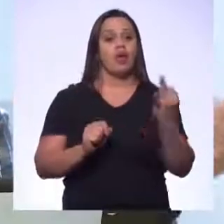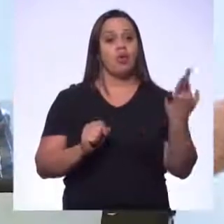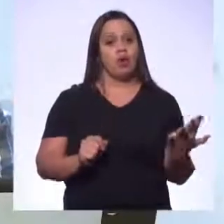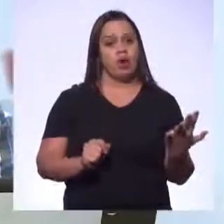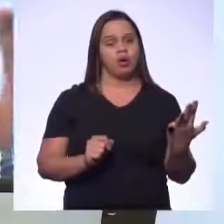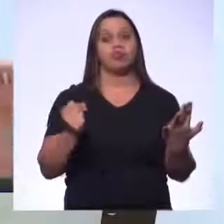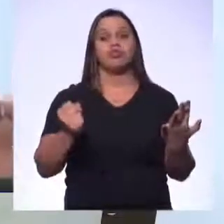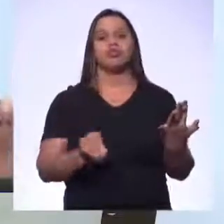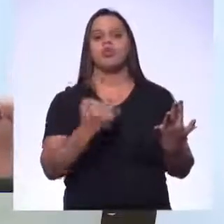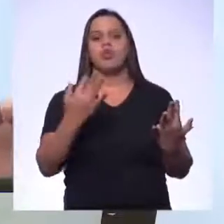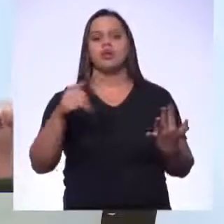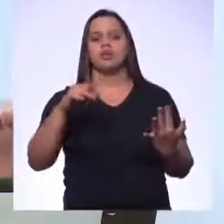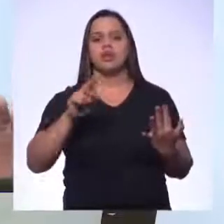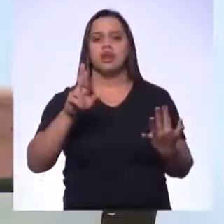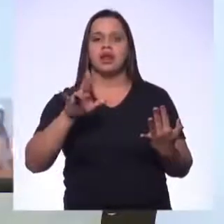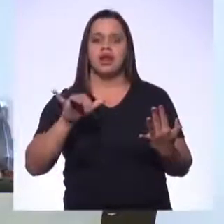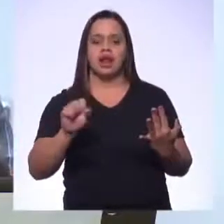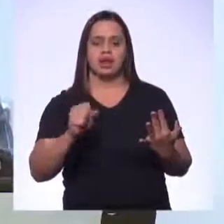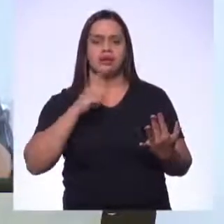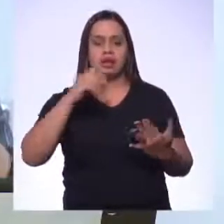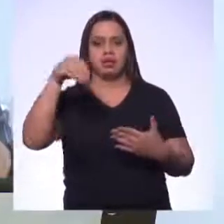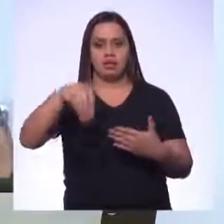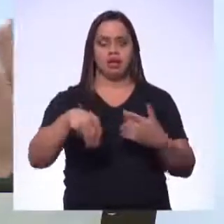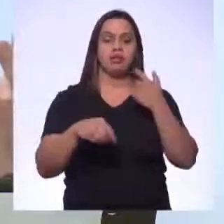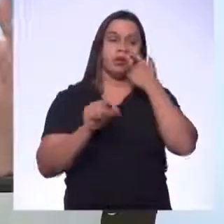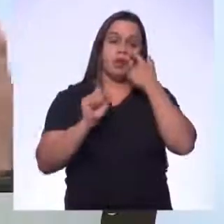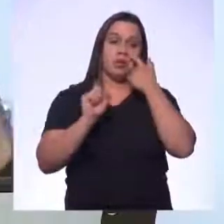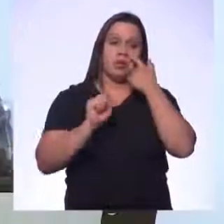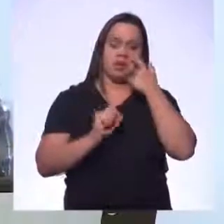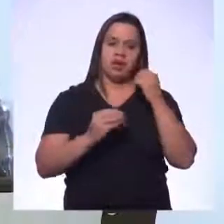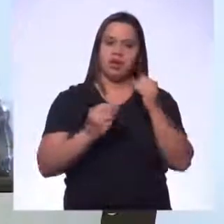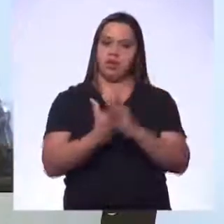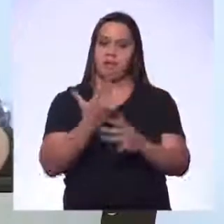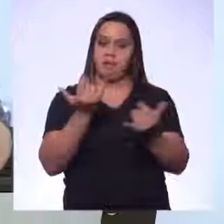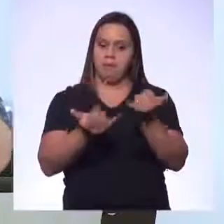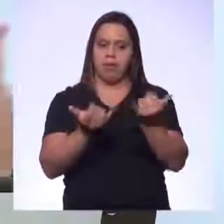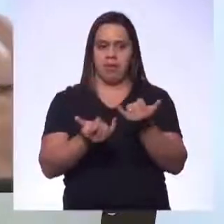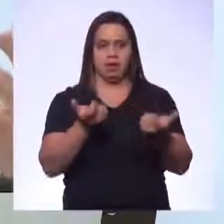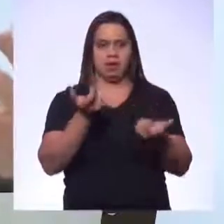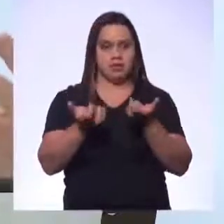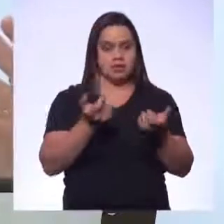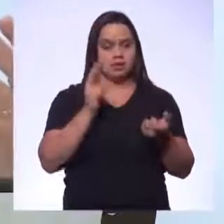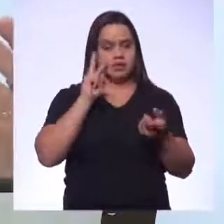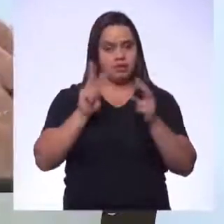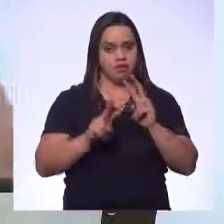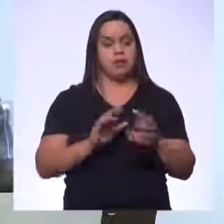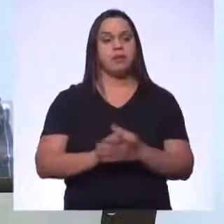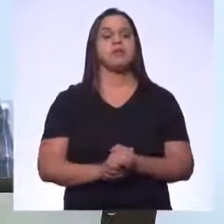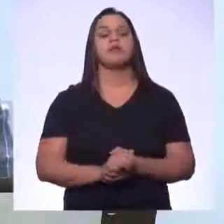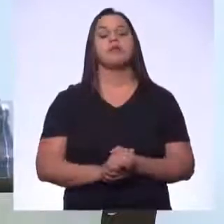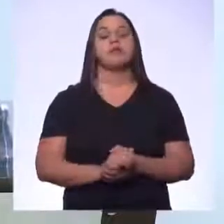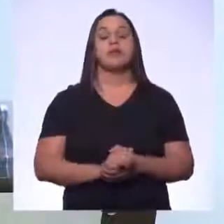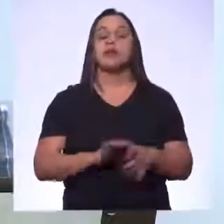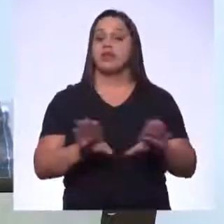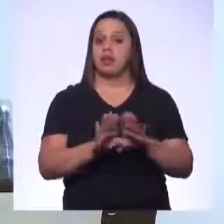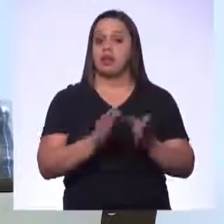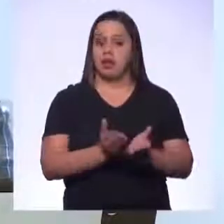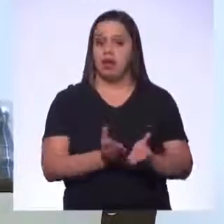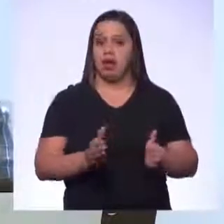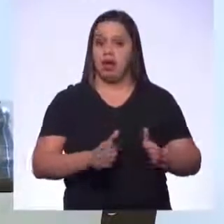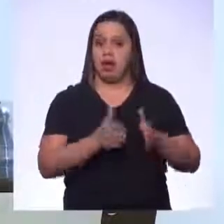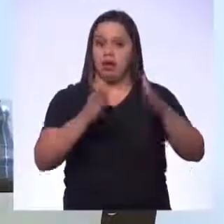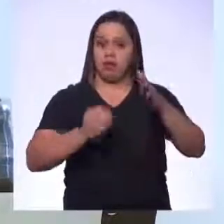quantos minerais tem neles. Tá? Então, são formações parecidas, né, como são formações vulcânicas, mas